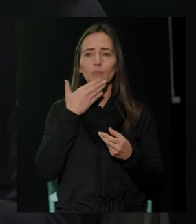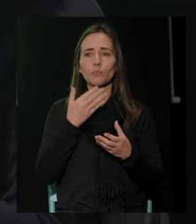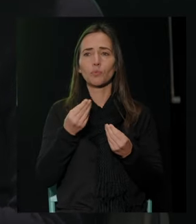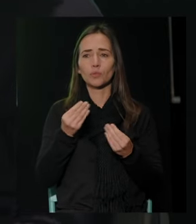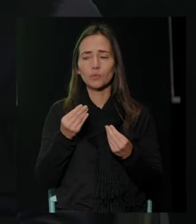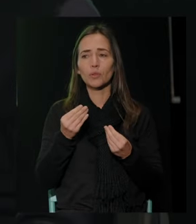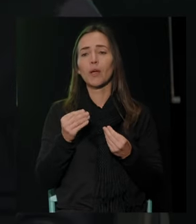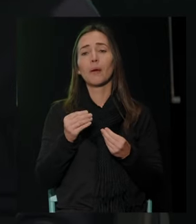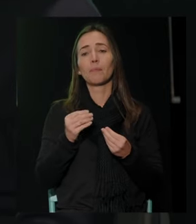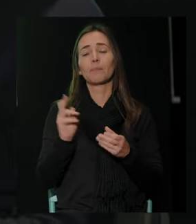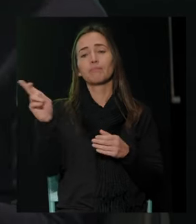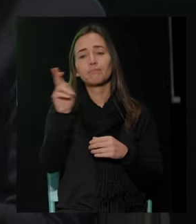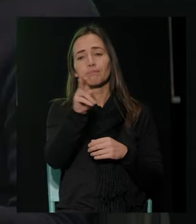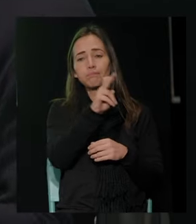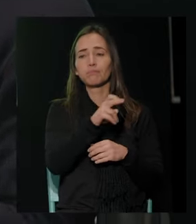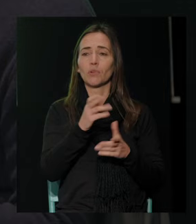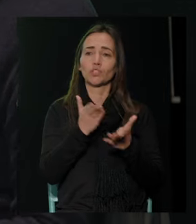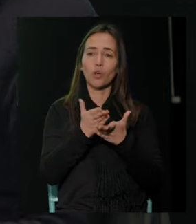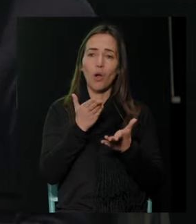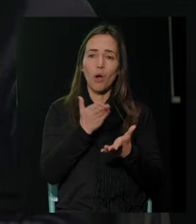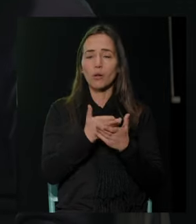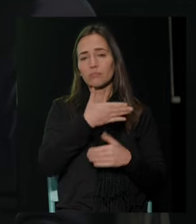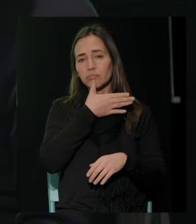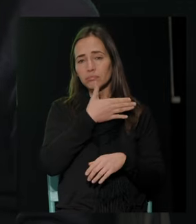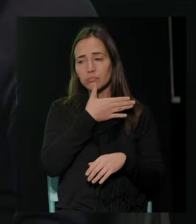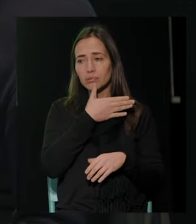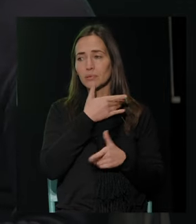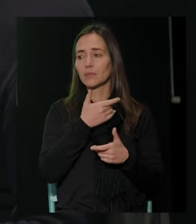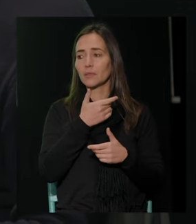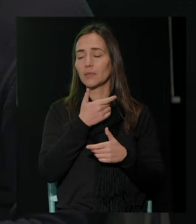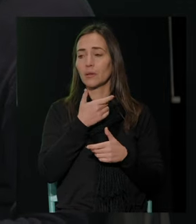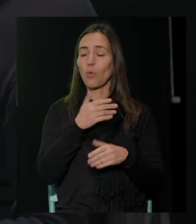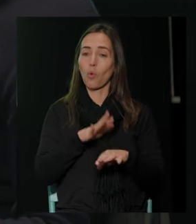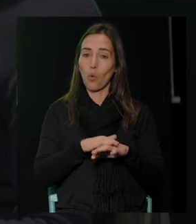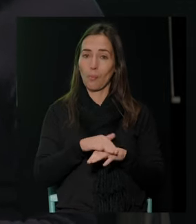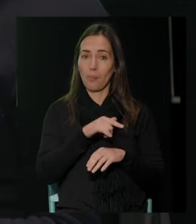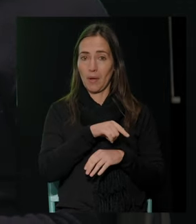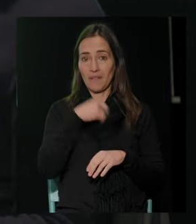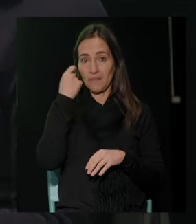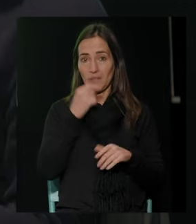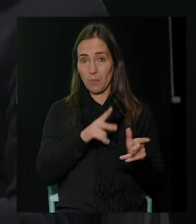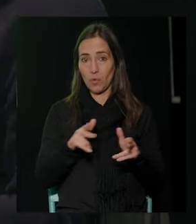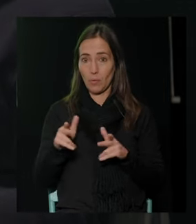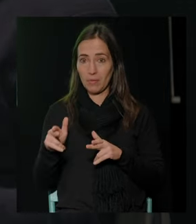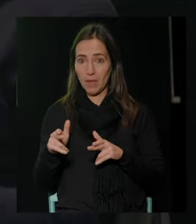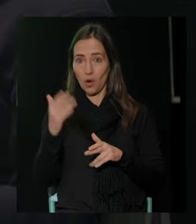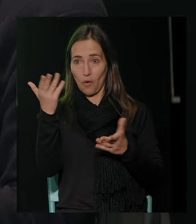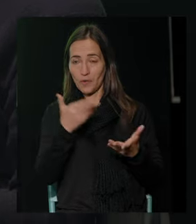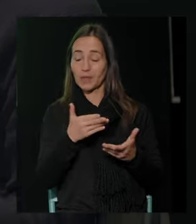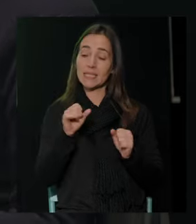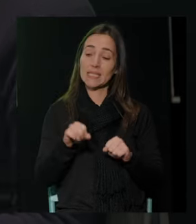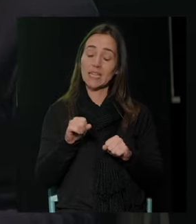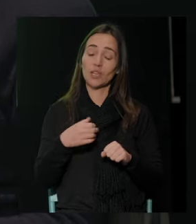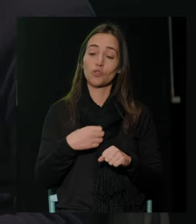para ir falar às escolas ou... Resultante deste documentário? Sim, porque eu sinto-me sempre um